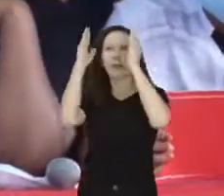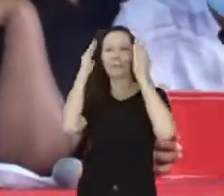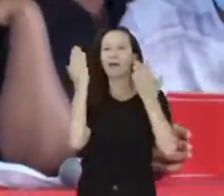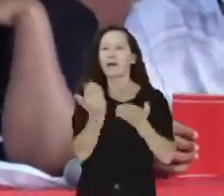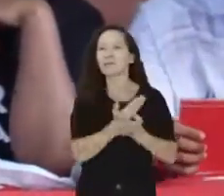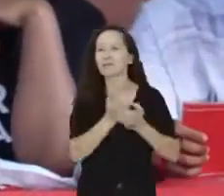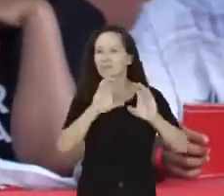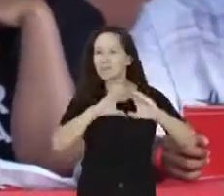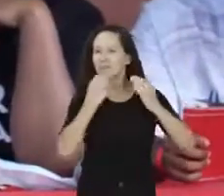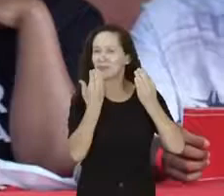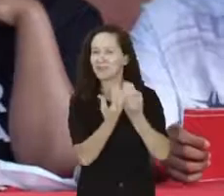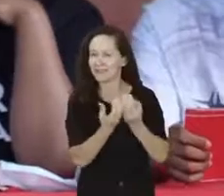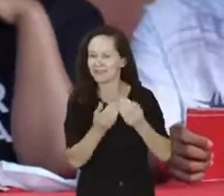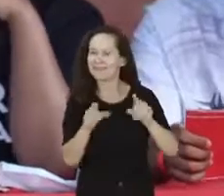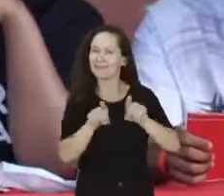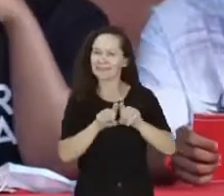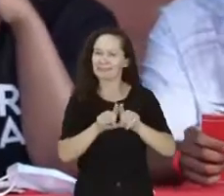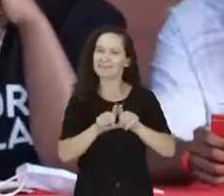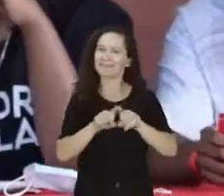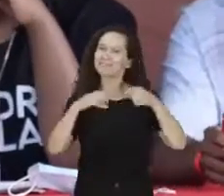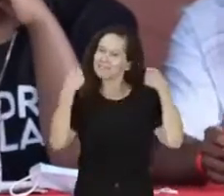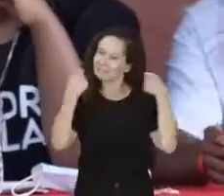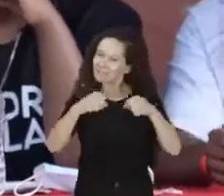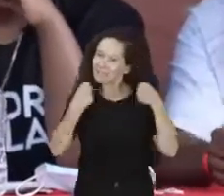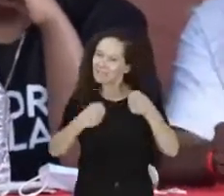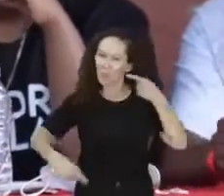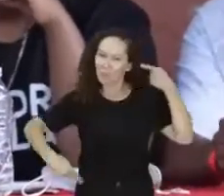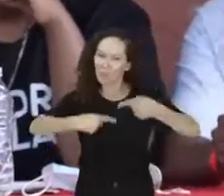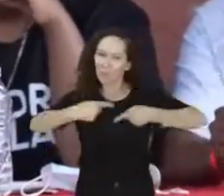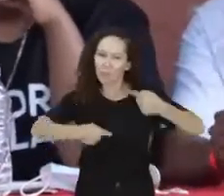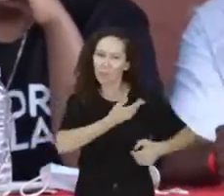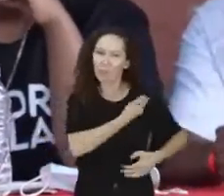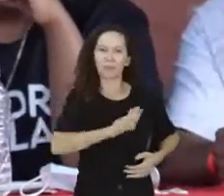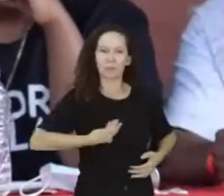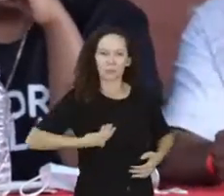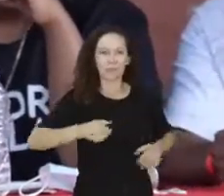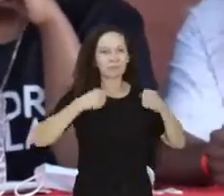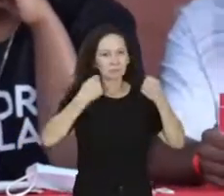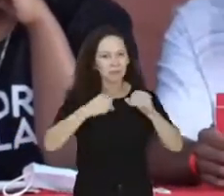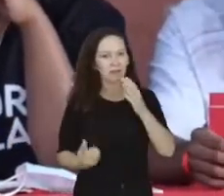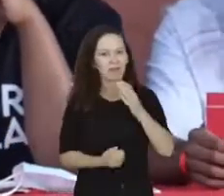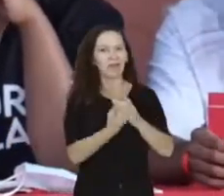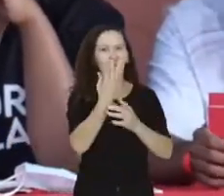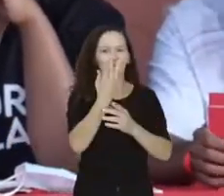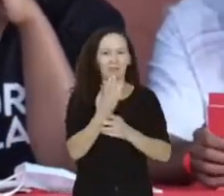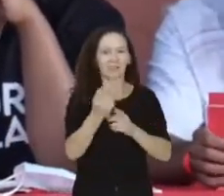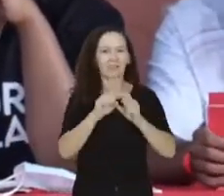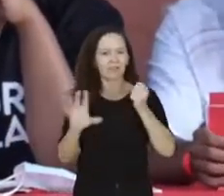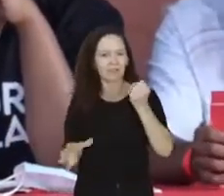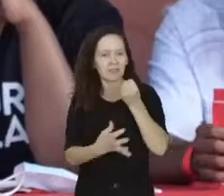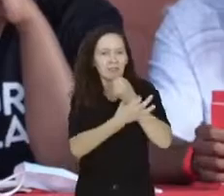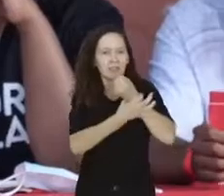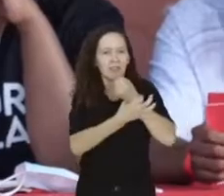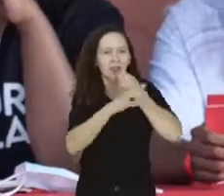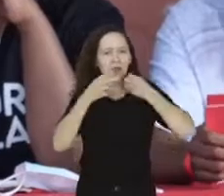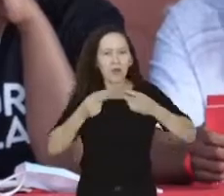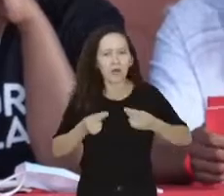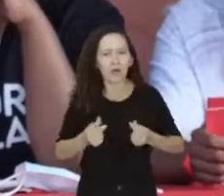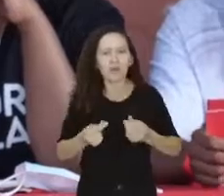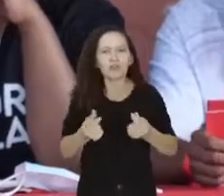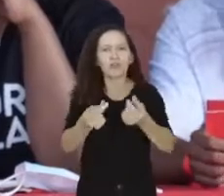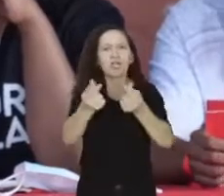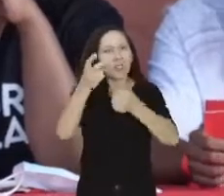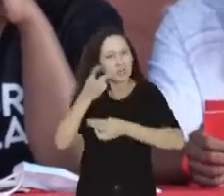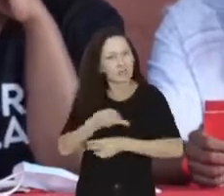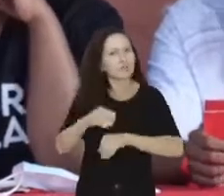gente, precisamos de políticas públicas que garantam a permanência e a continuidade